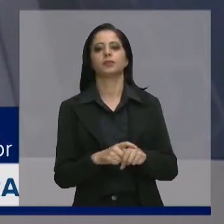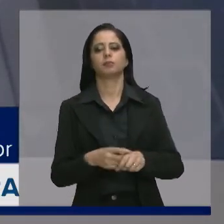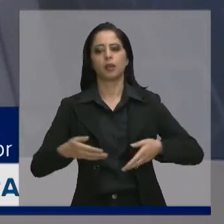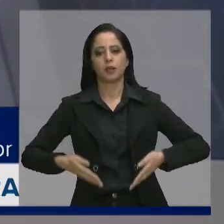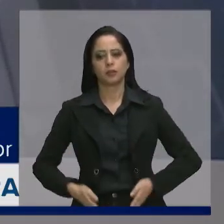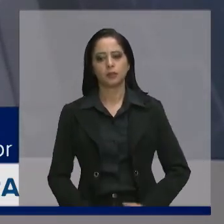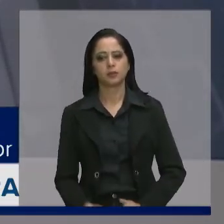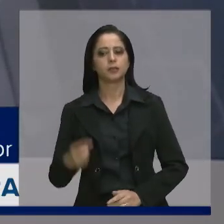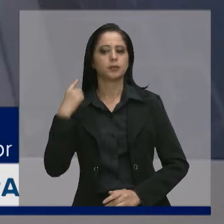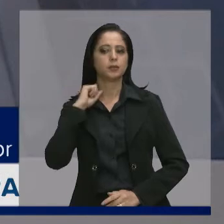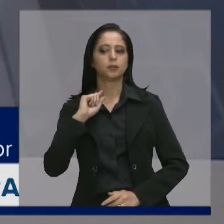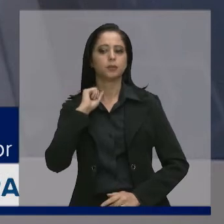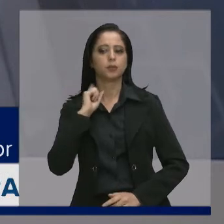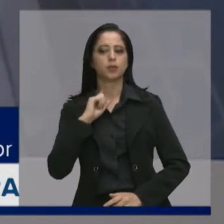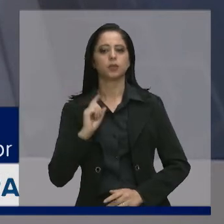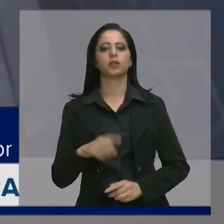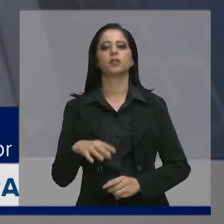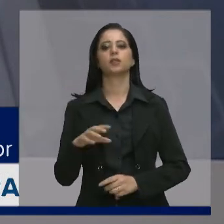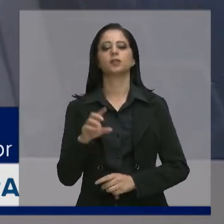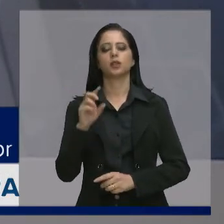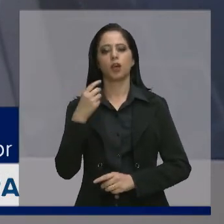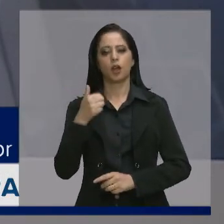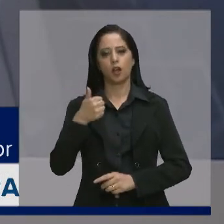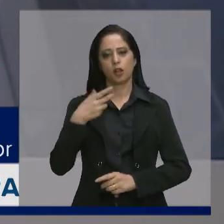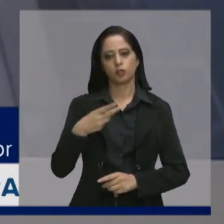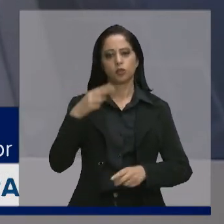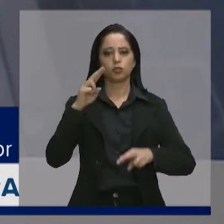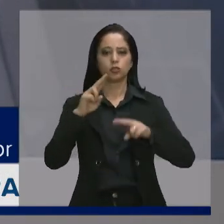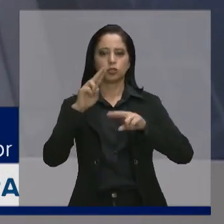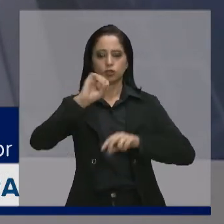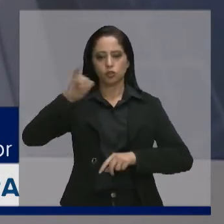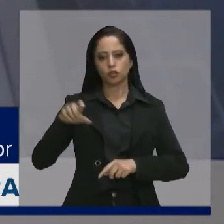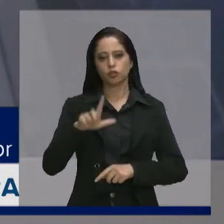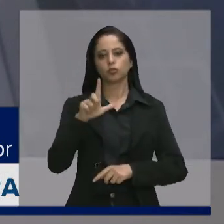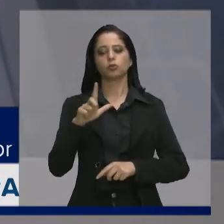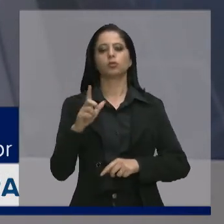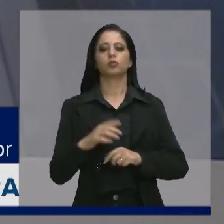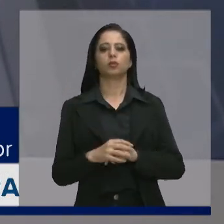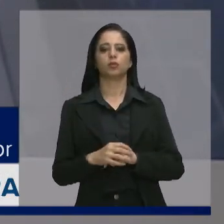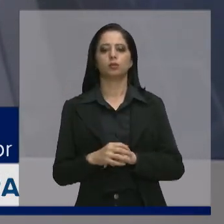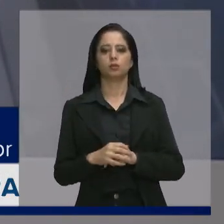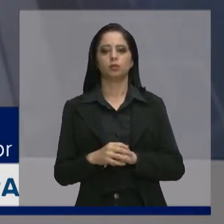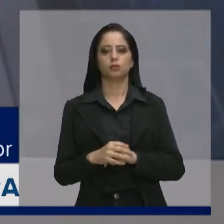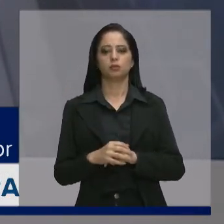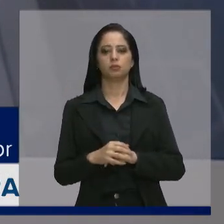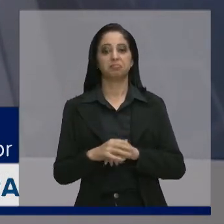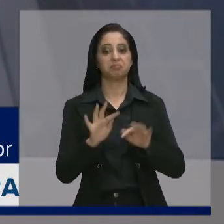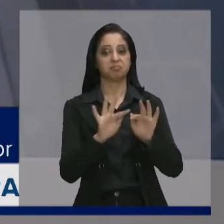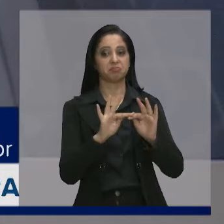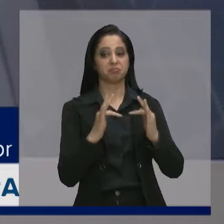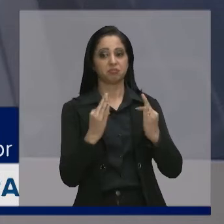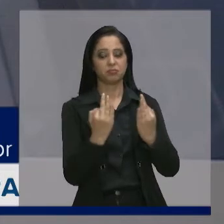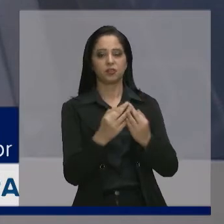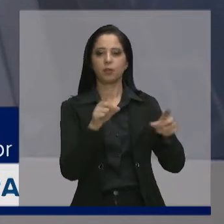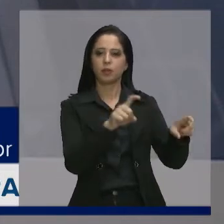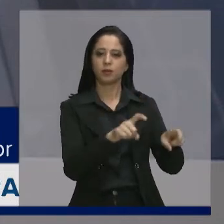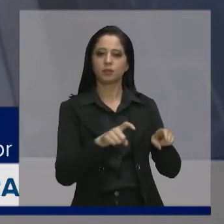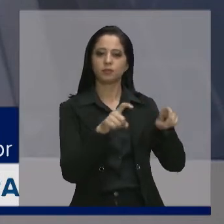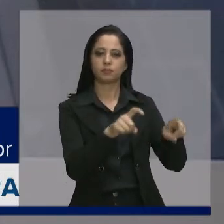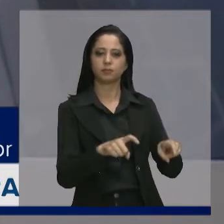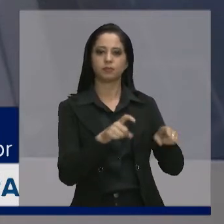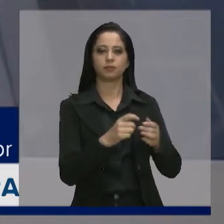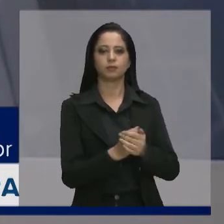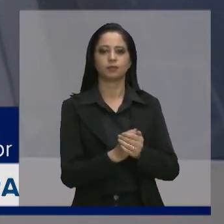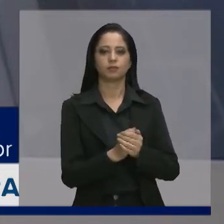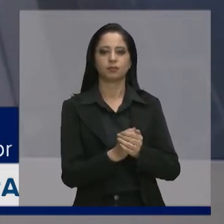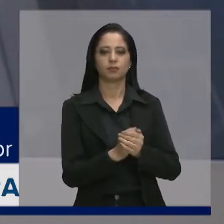Minas, no dia 14 de julho de 26, em meio a uma família uma família na zona rural